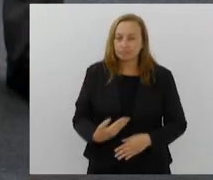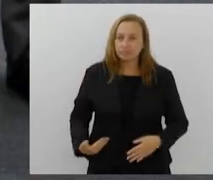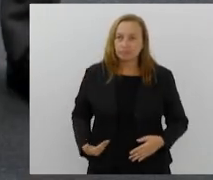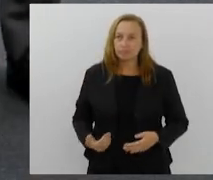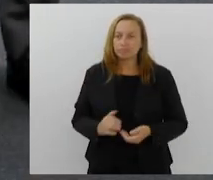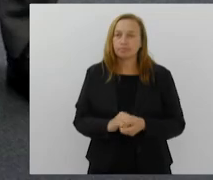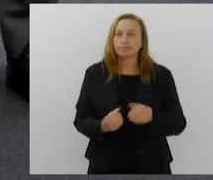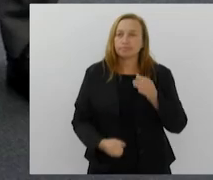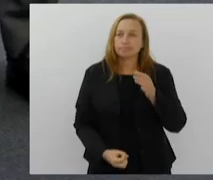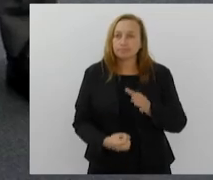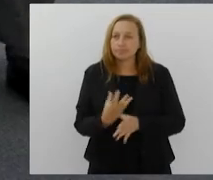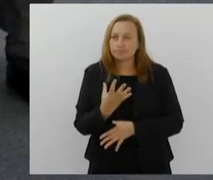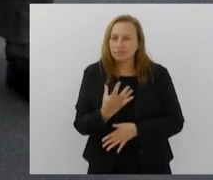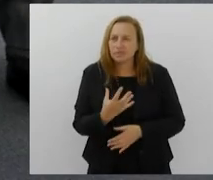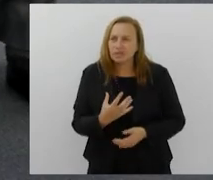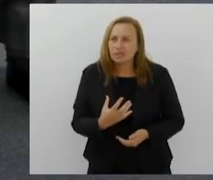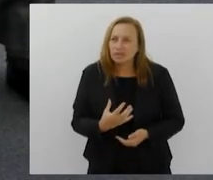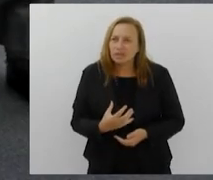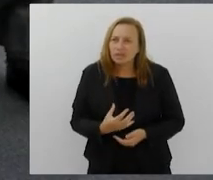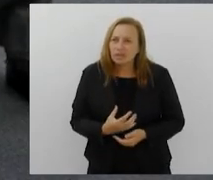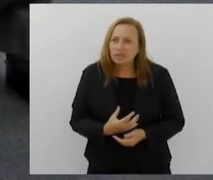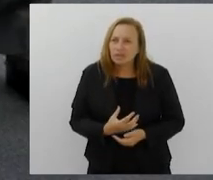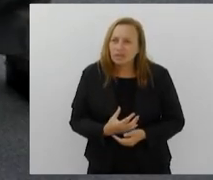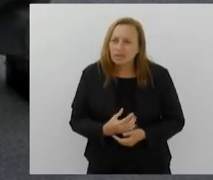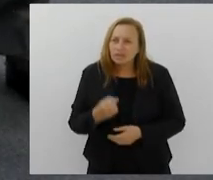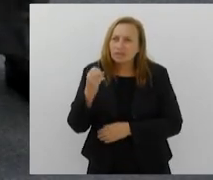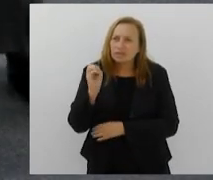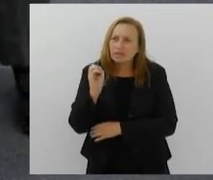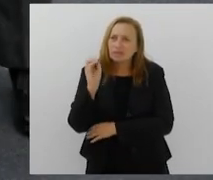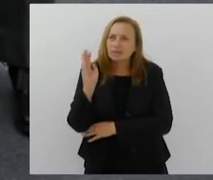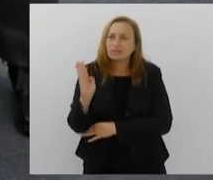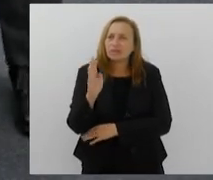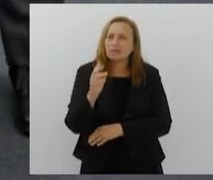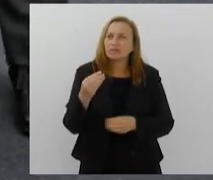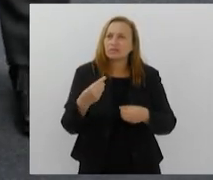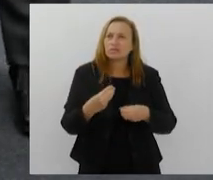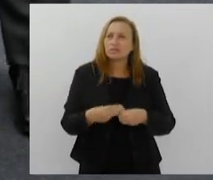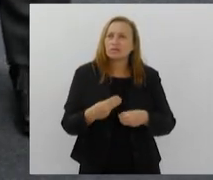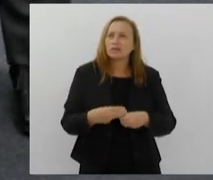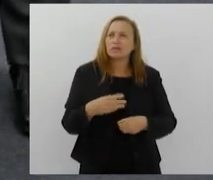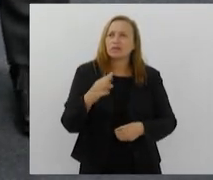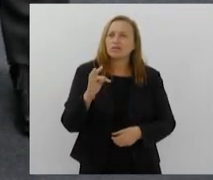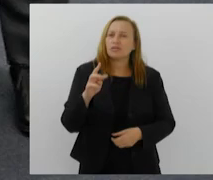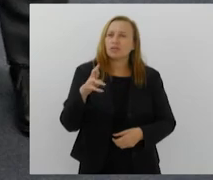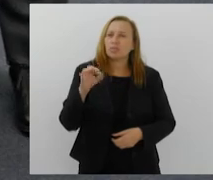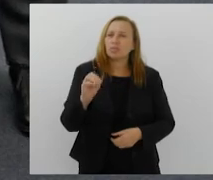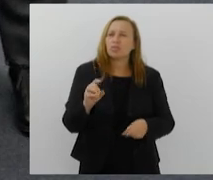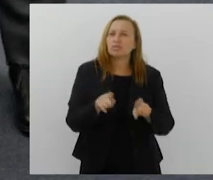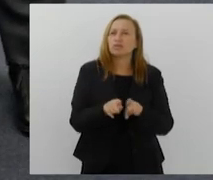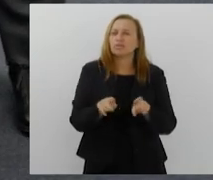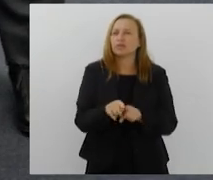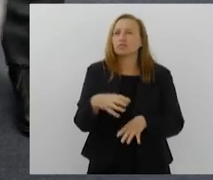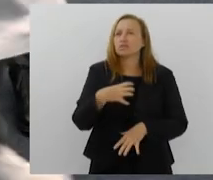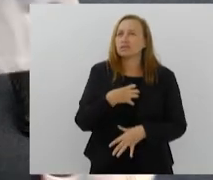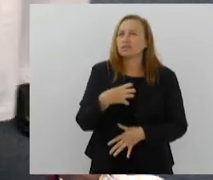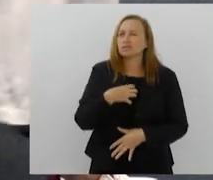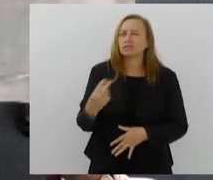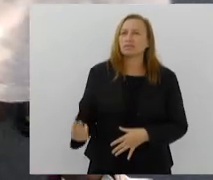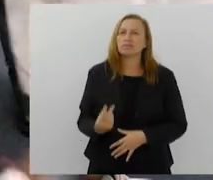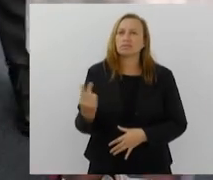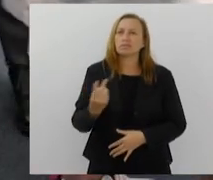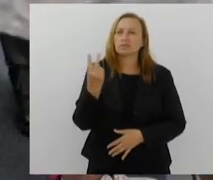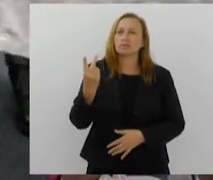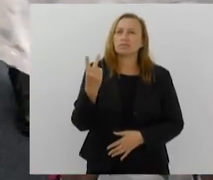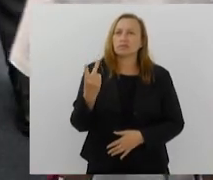disponibilidade da criação da Escola Técnica de Agroecologia e Meio Ambiente no município de Friburgo, também no sentido aí da valorização